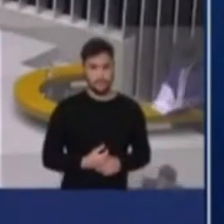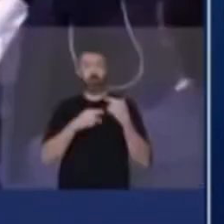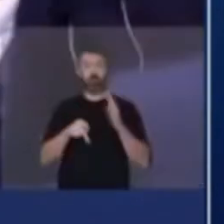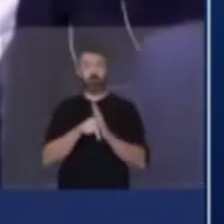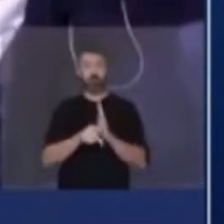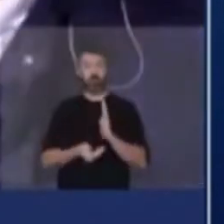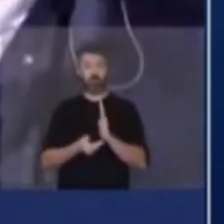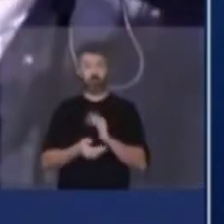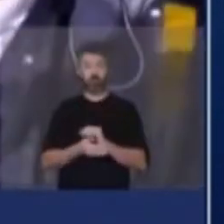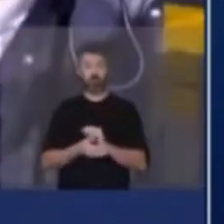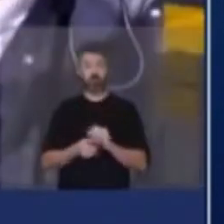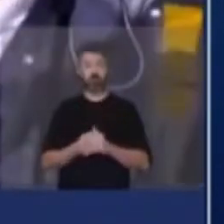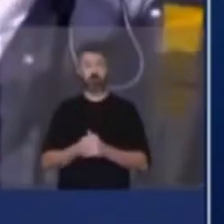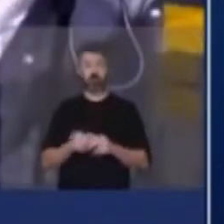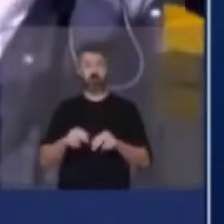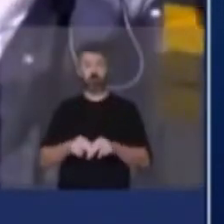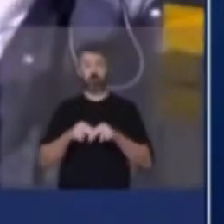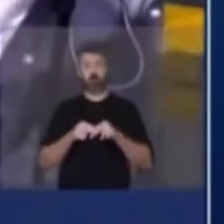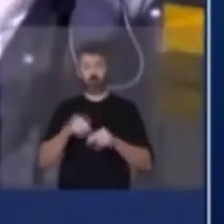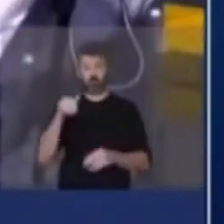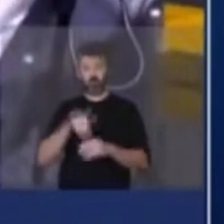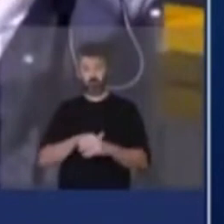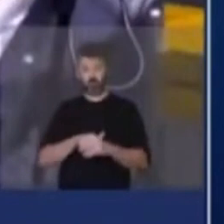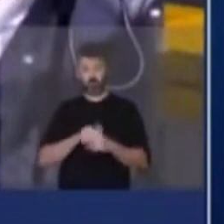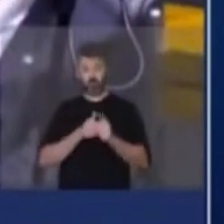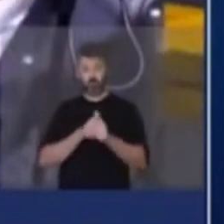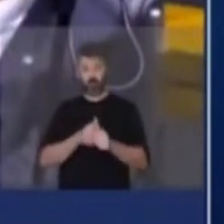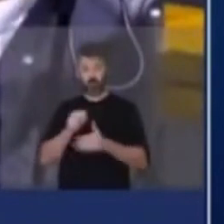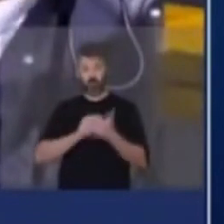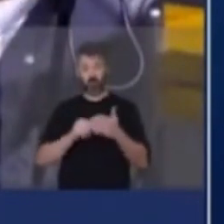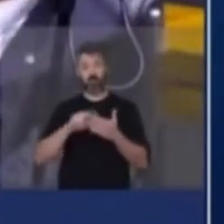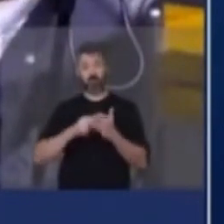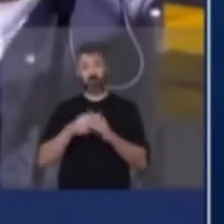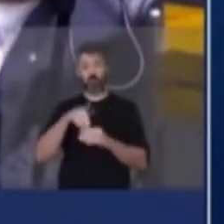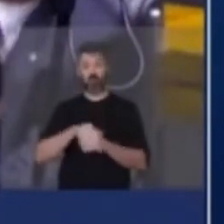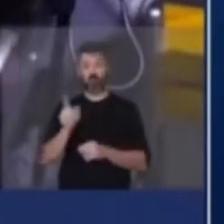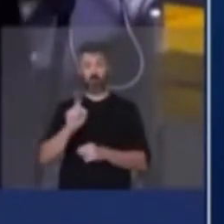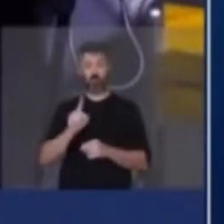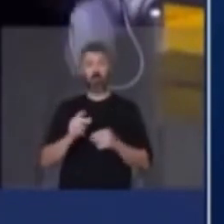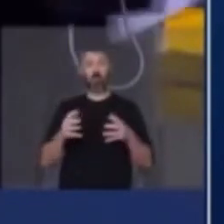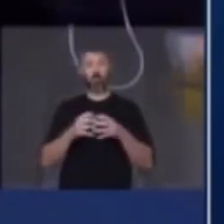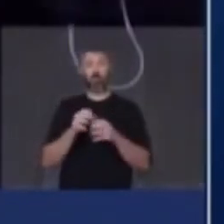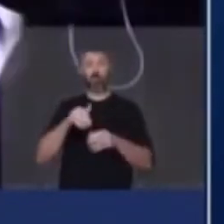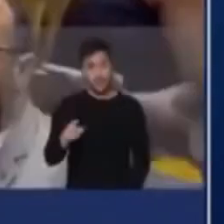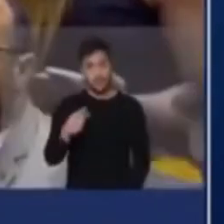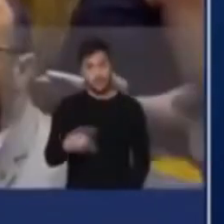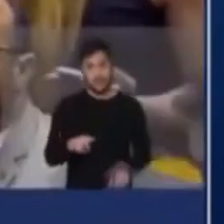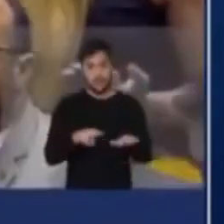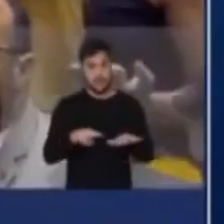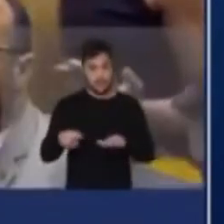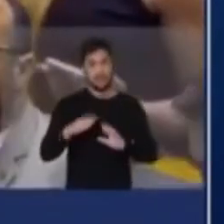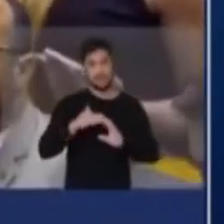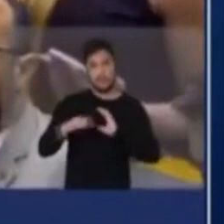de benesse, para não falar de coisa mais grave, mas eles estão representando o interesse de grandes corporações do agronegócio,